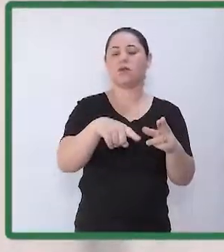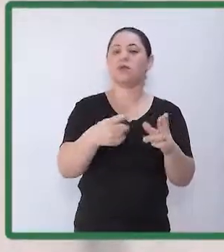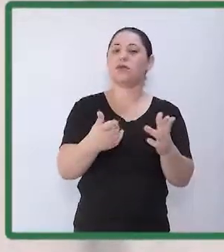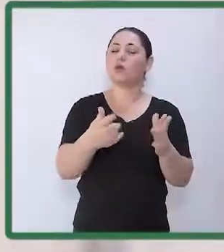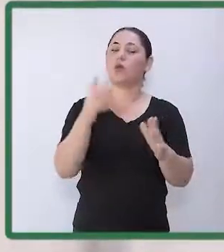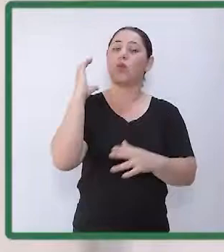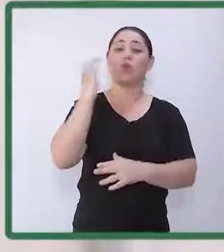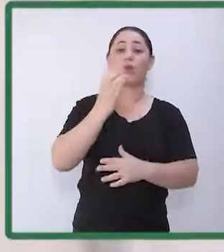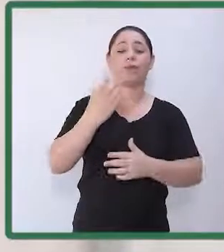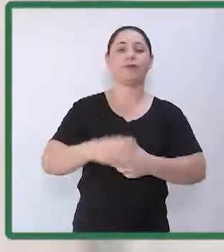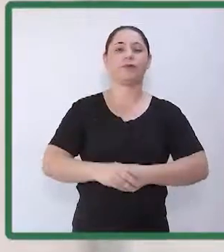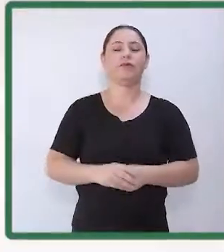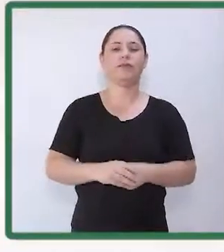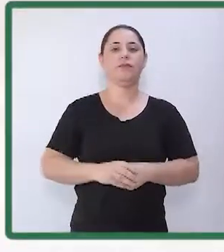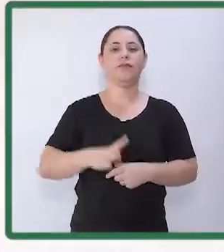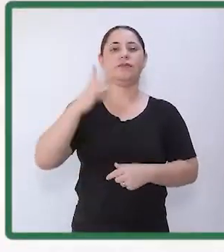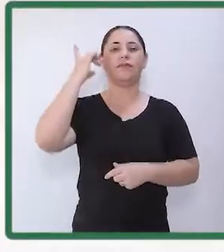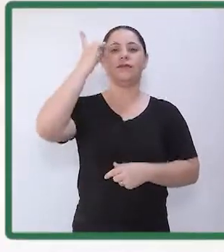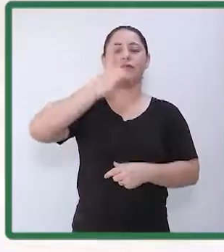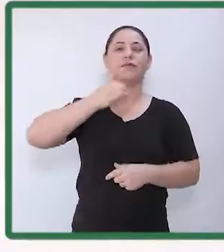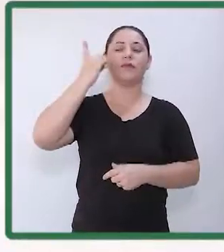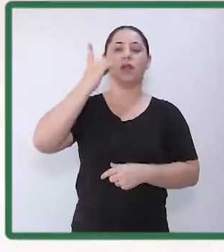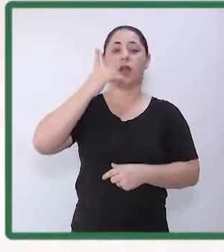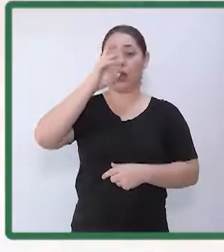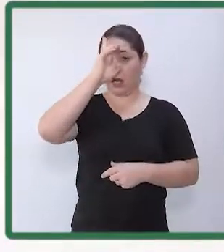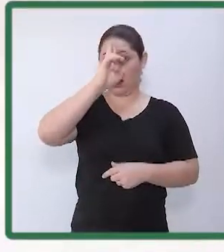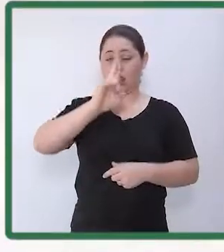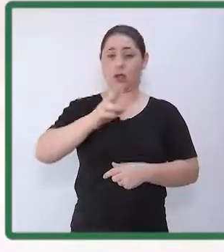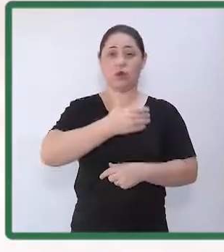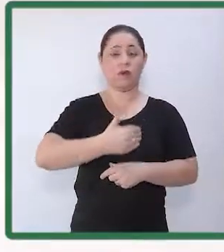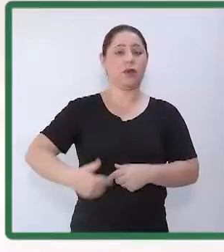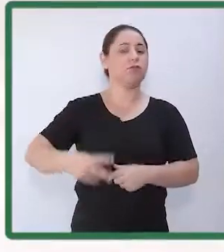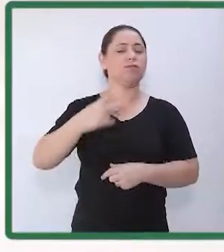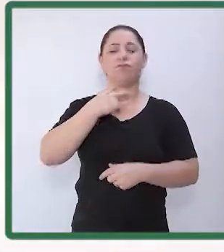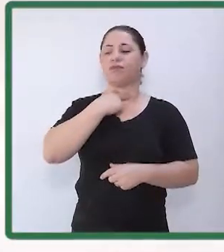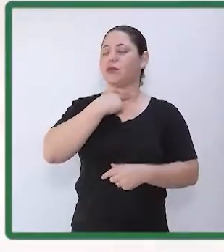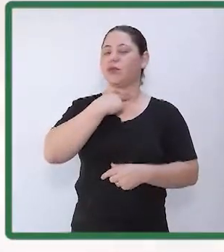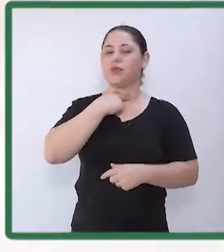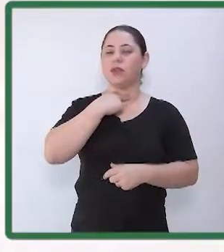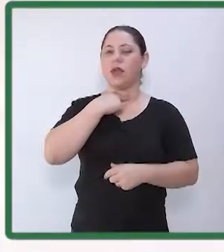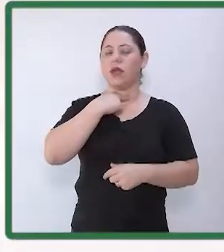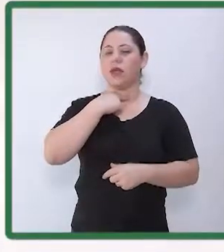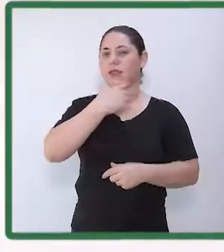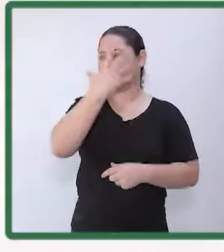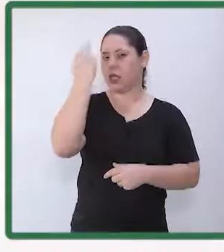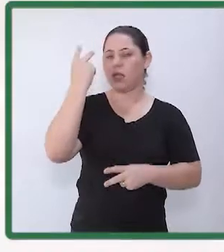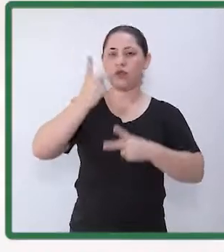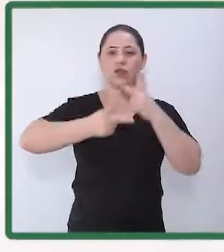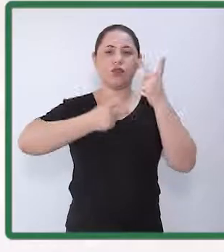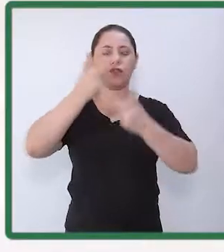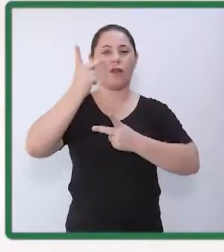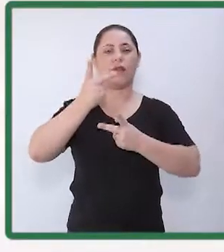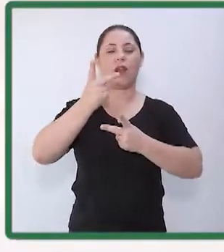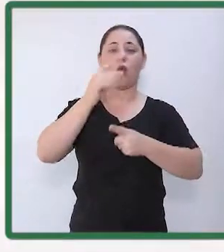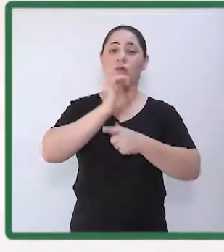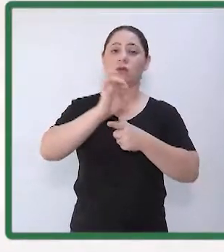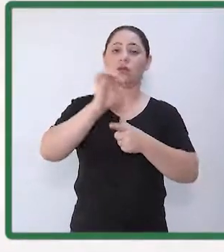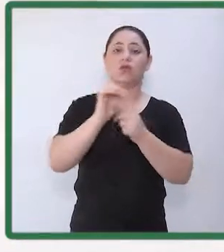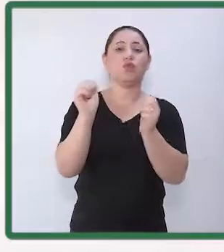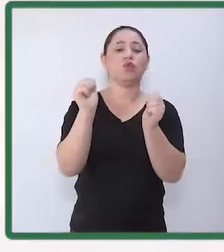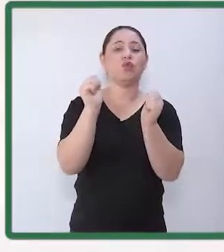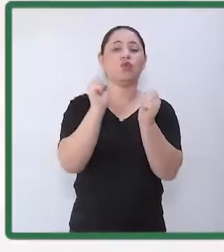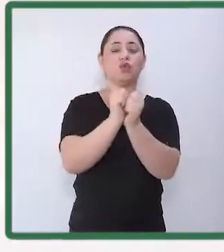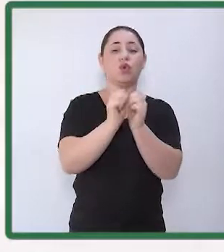ou mesmo esse crime. Deputada, como líder do governo, nós não podemos deixar de falar da atuação do